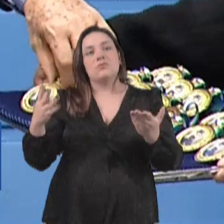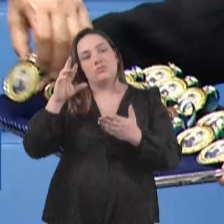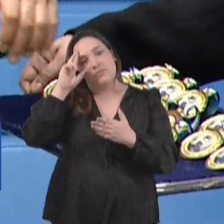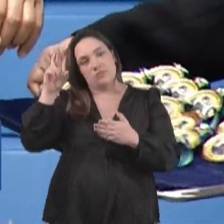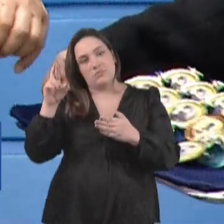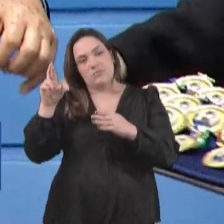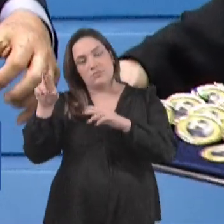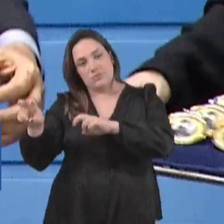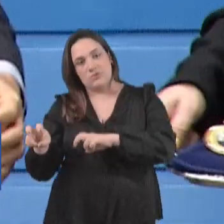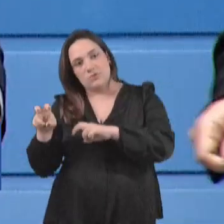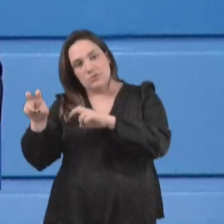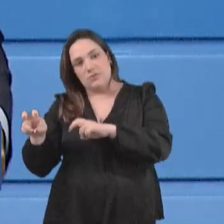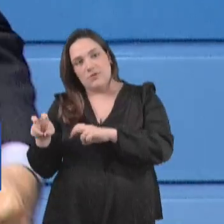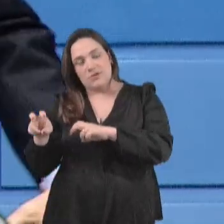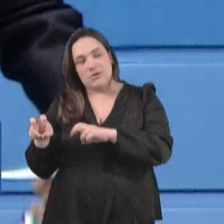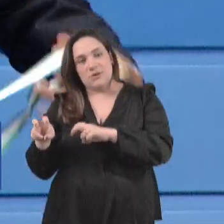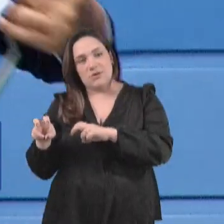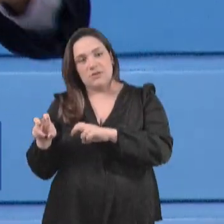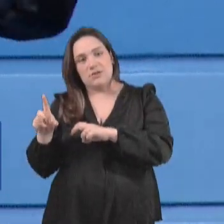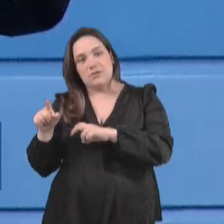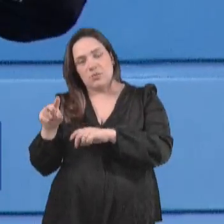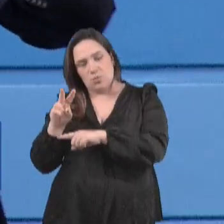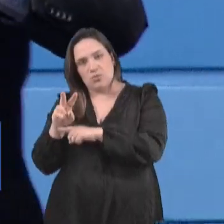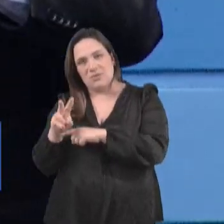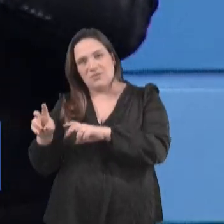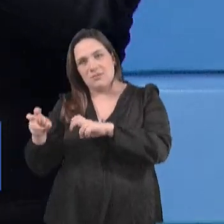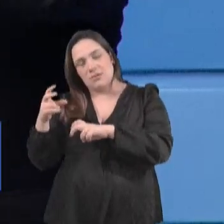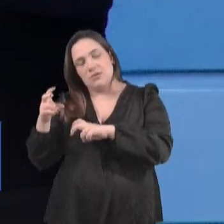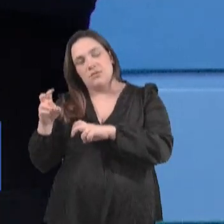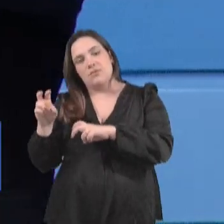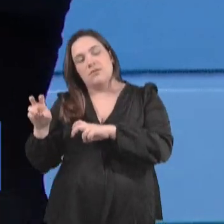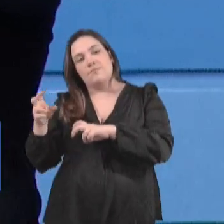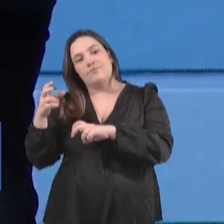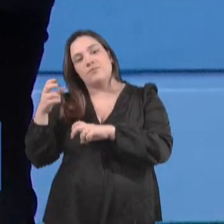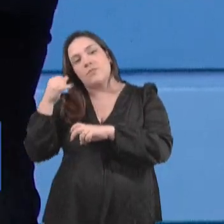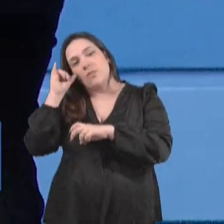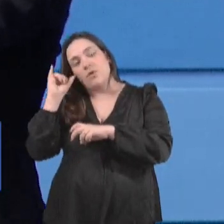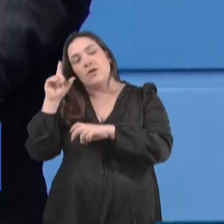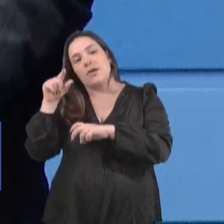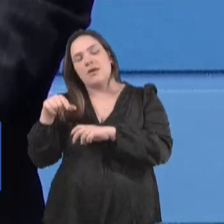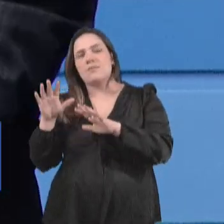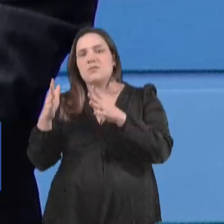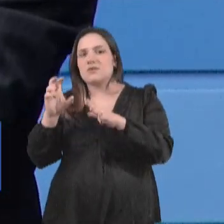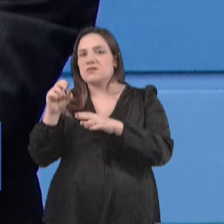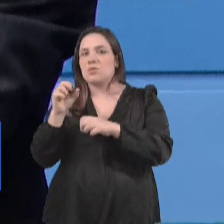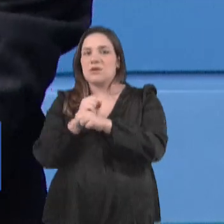pecuarista tradicional há mais de 50 anos em Bela Vista.